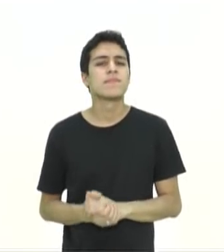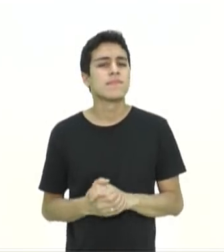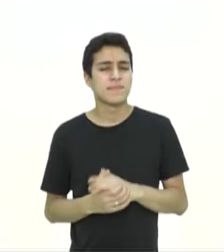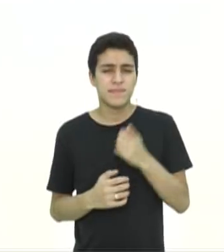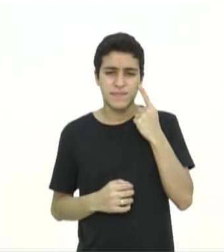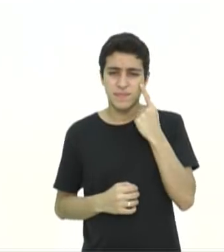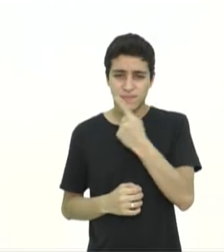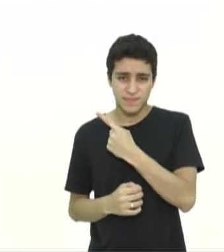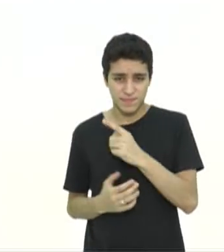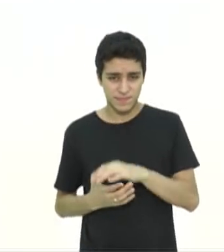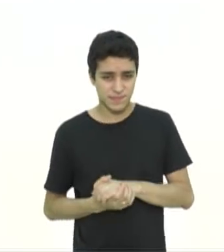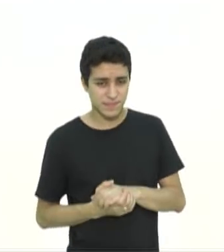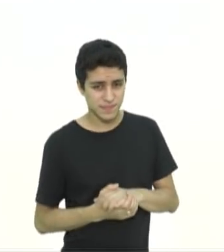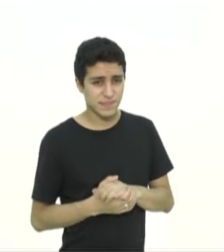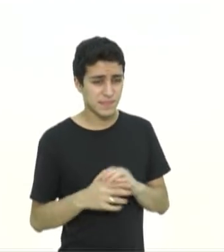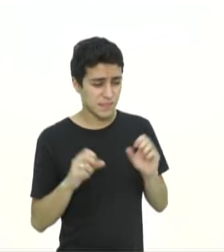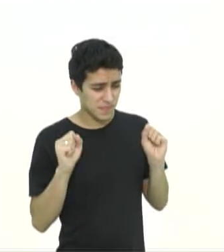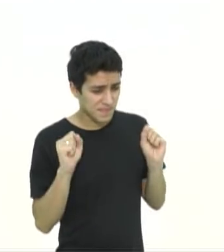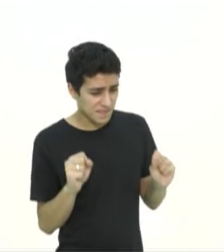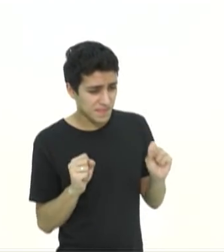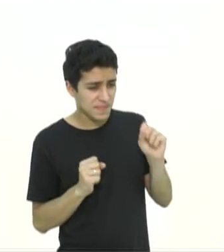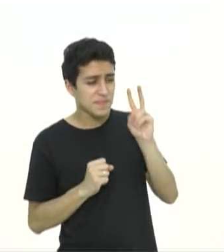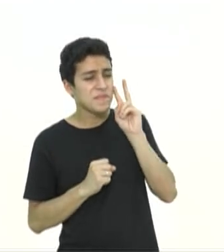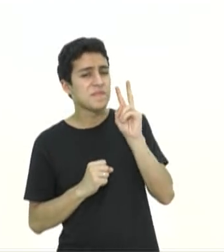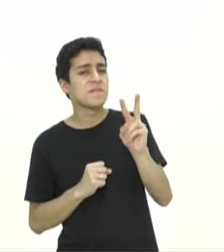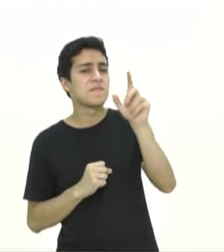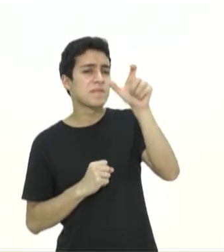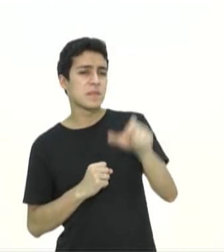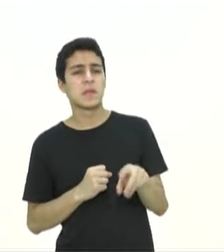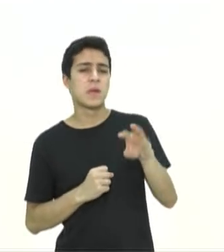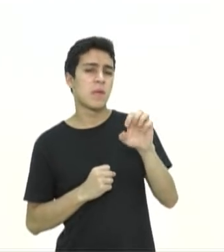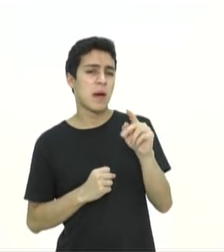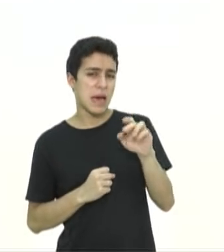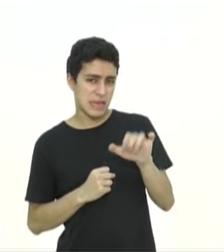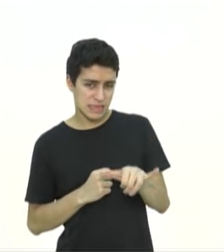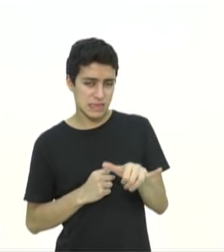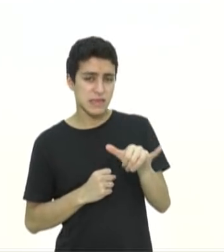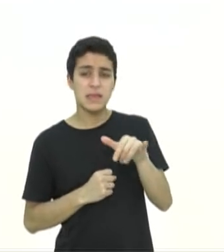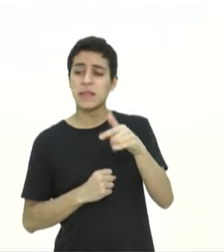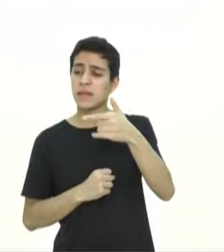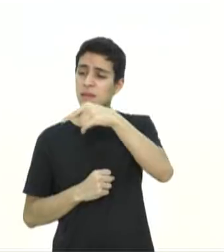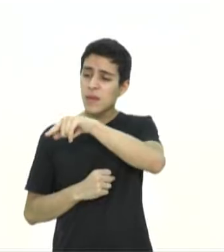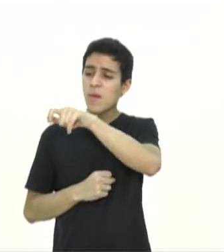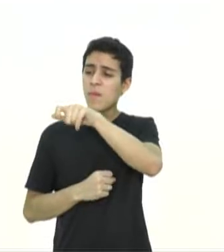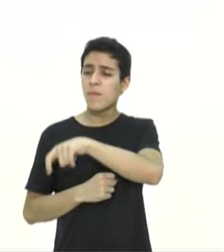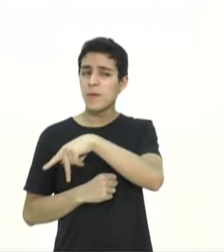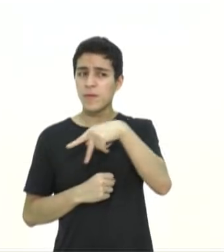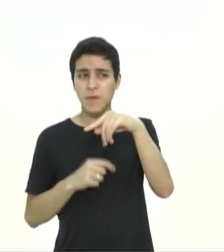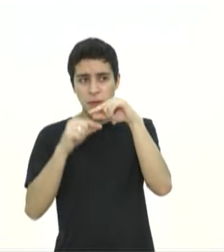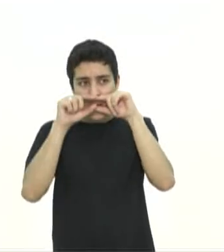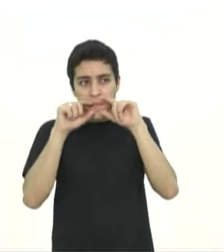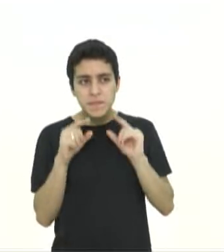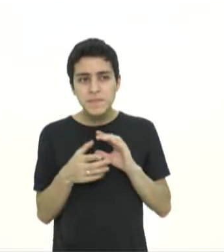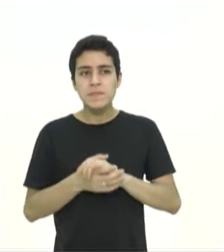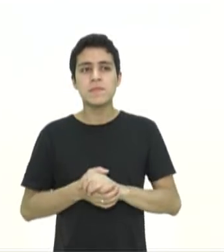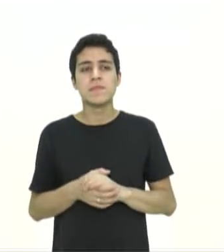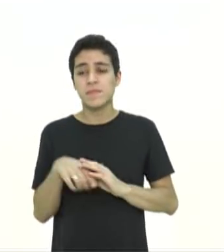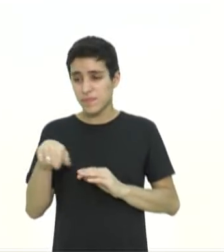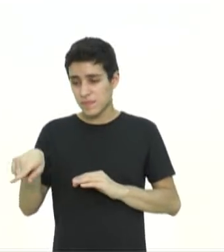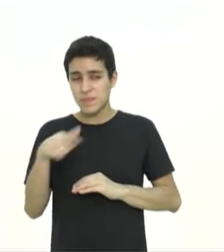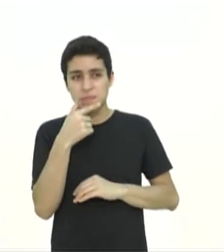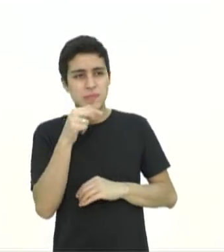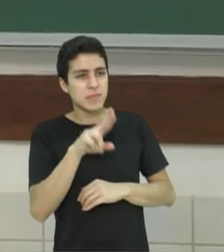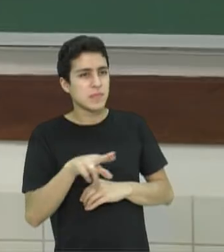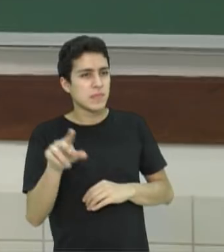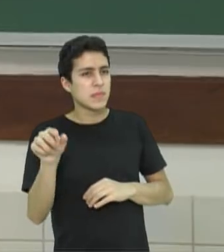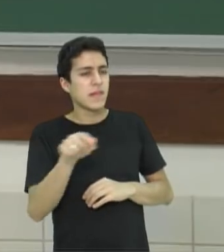Então, aqui, eu posso ver o Wesley tem um professor de bigodinho e o Wesley está com uma varinha na